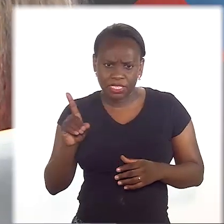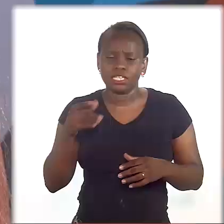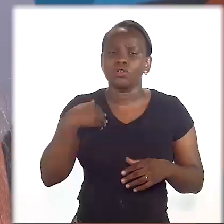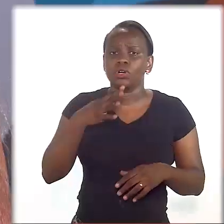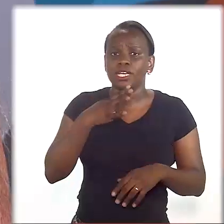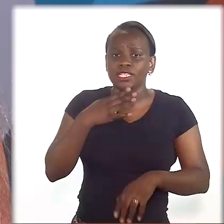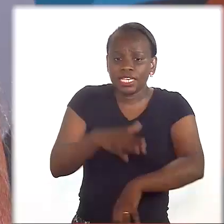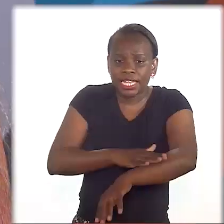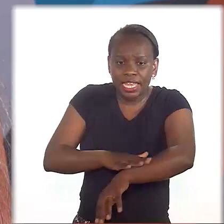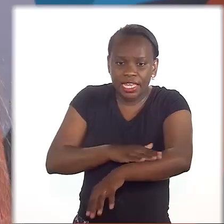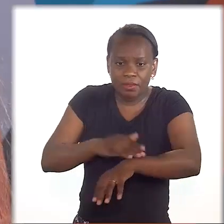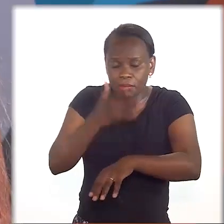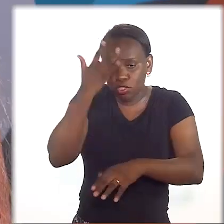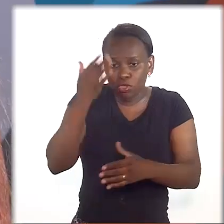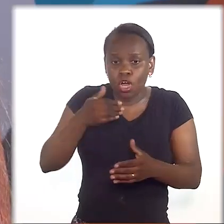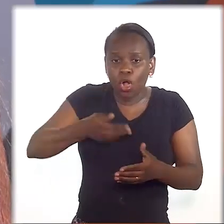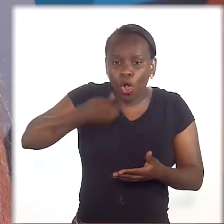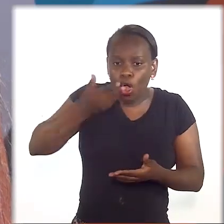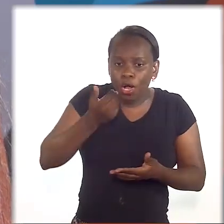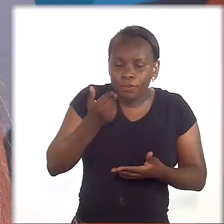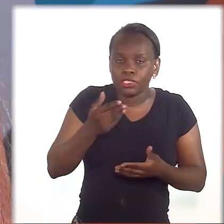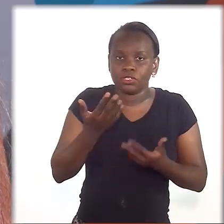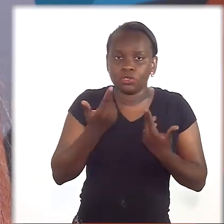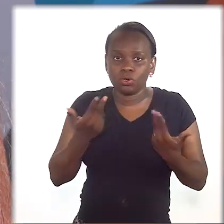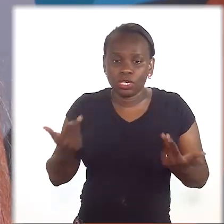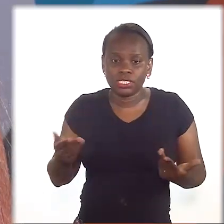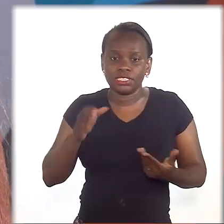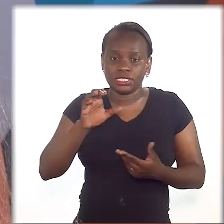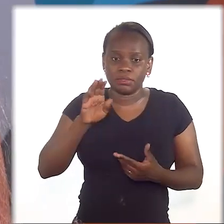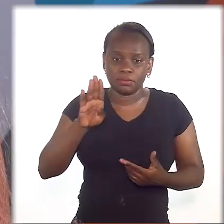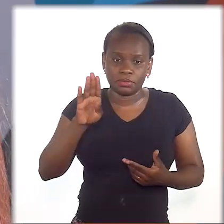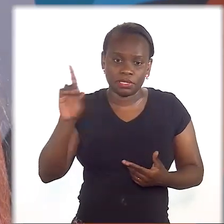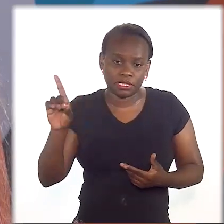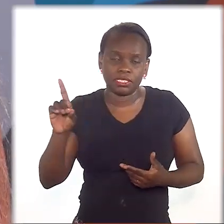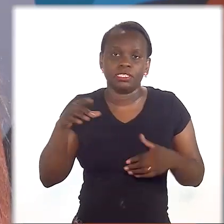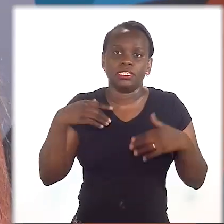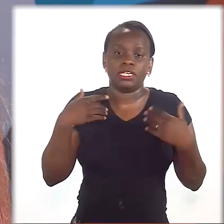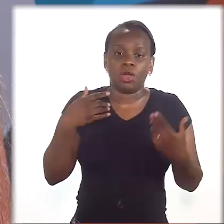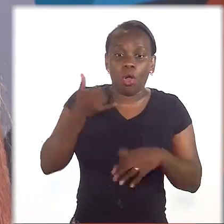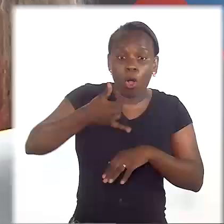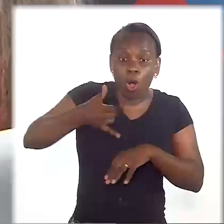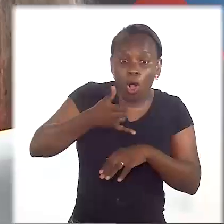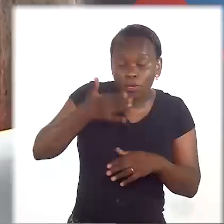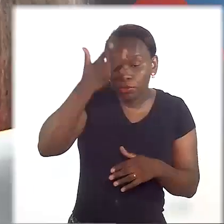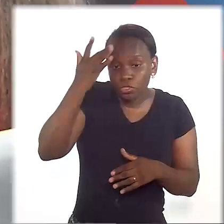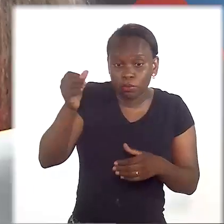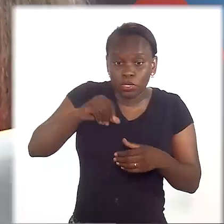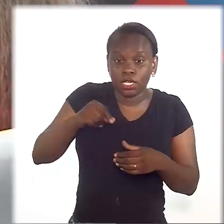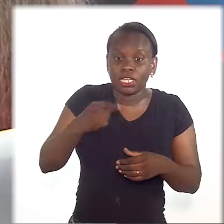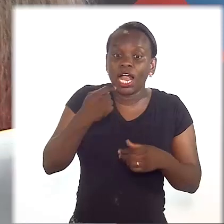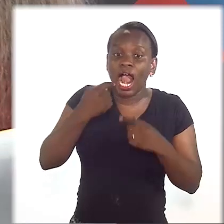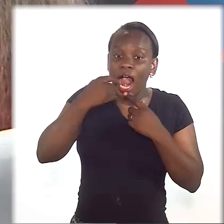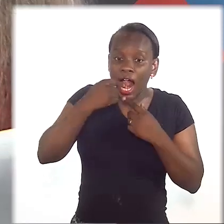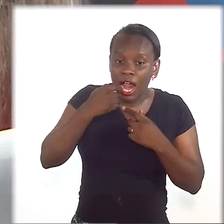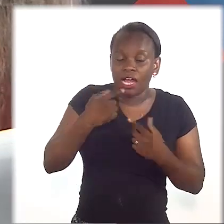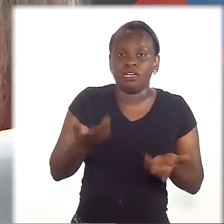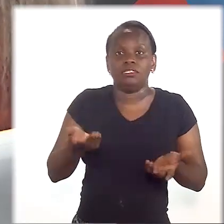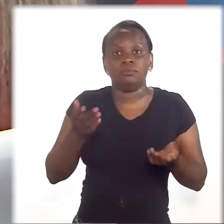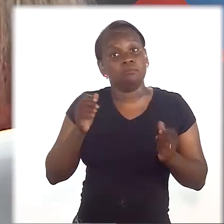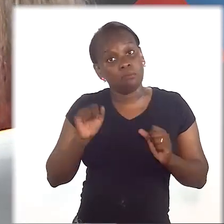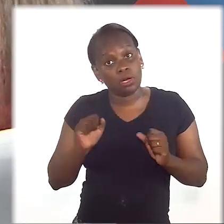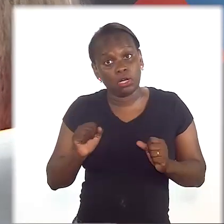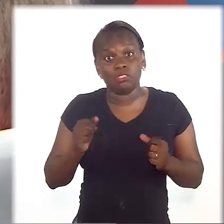conhecimento de cremes, pessoas que comem até alimentos com CBD, óleo que a pessoa coloca debaixo da língua,